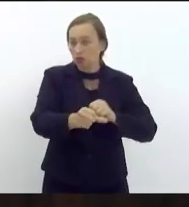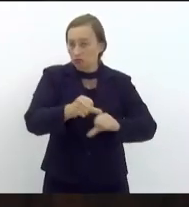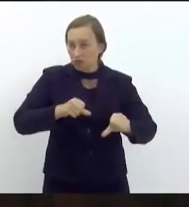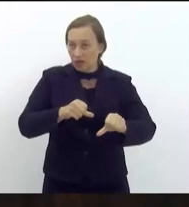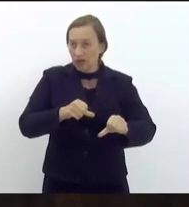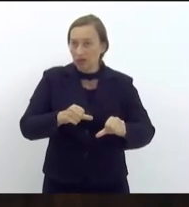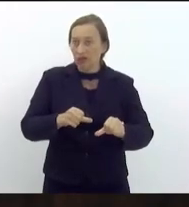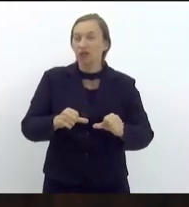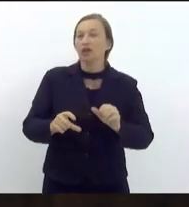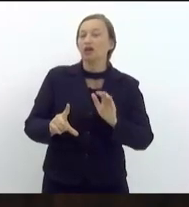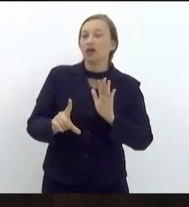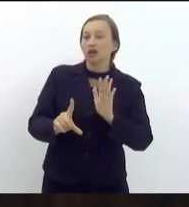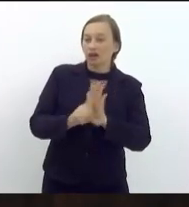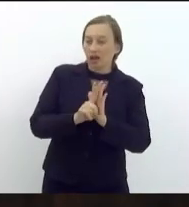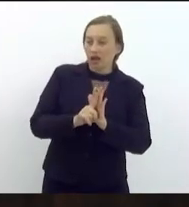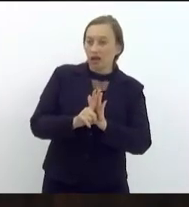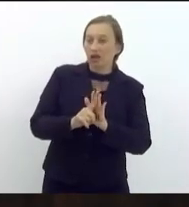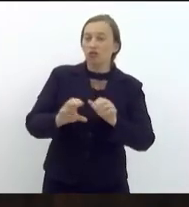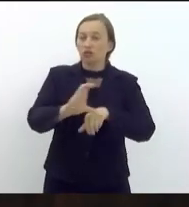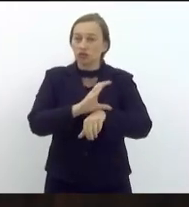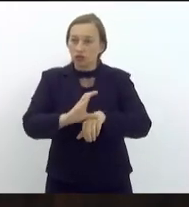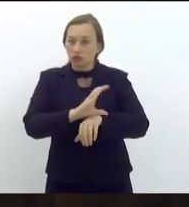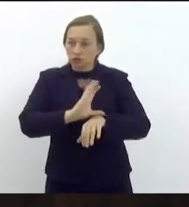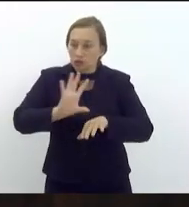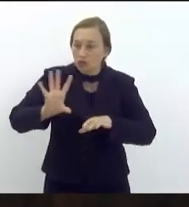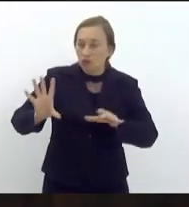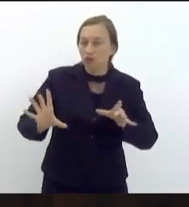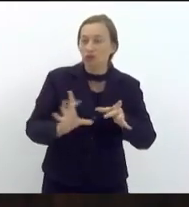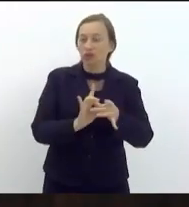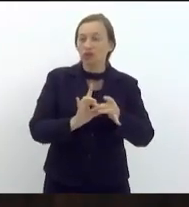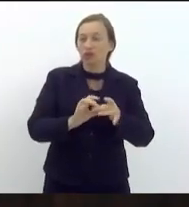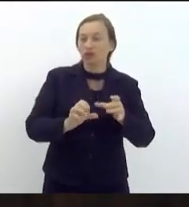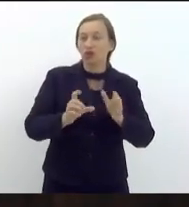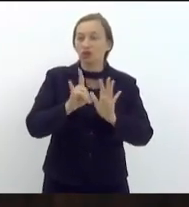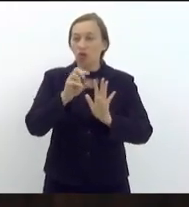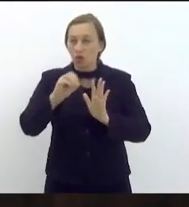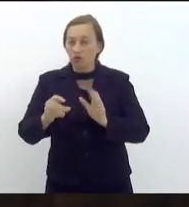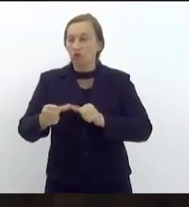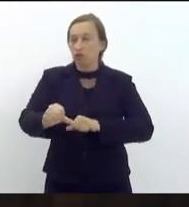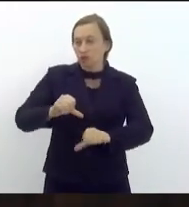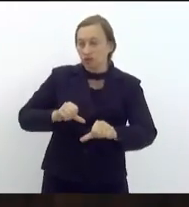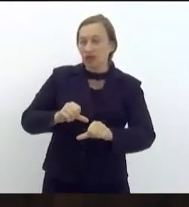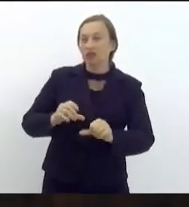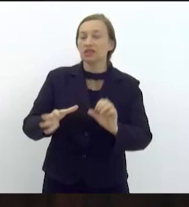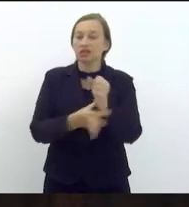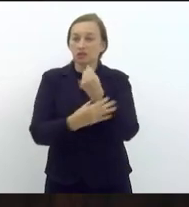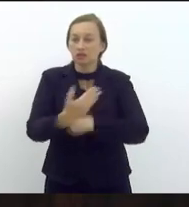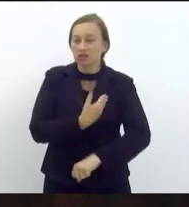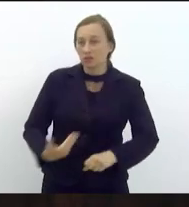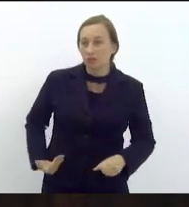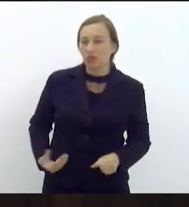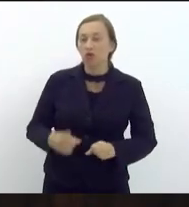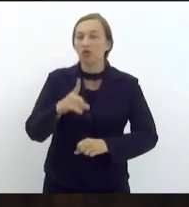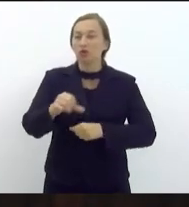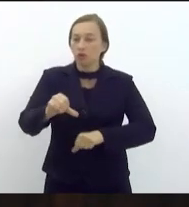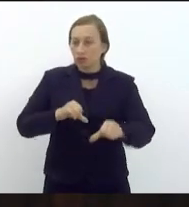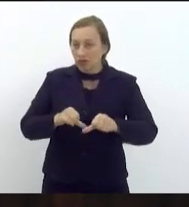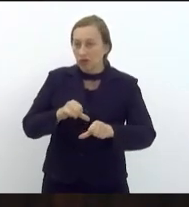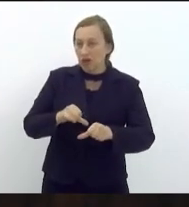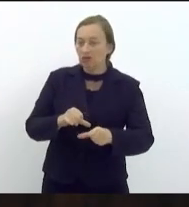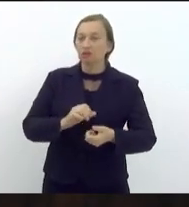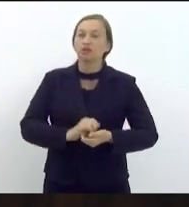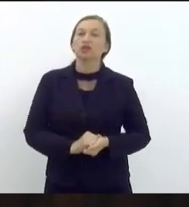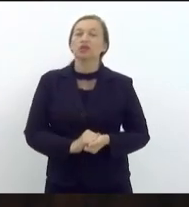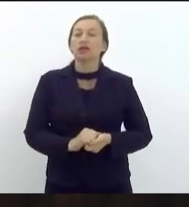de legislação constitucional complementar e códigos contrário Segurança Pública assuntos de polícia contrário